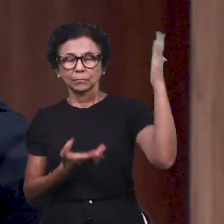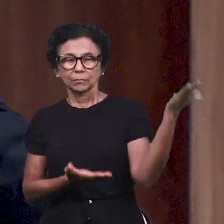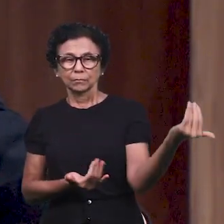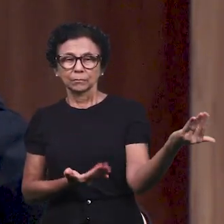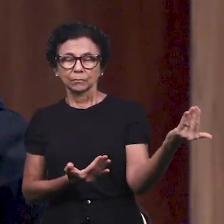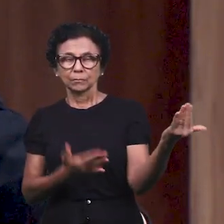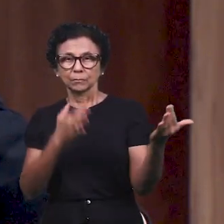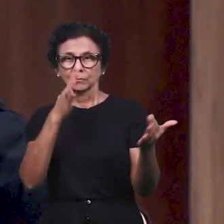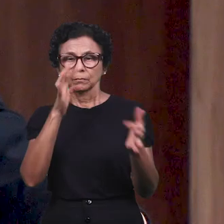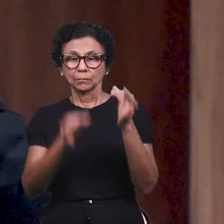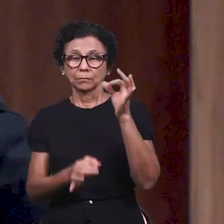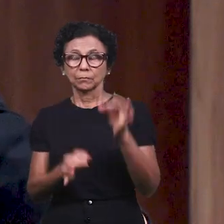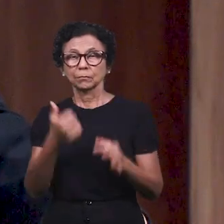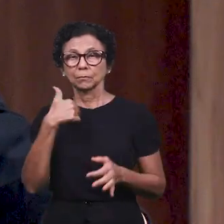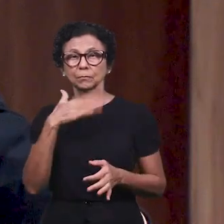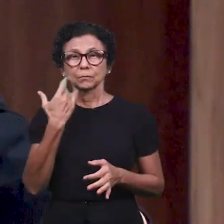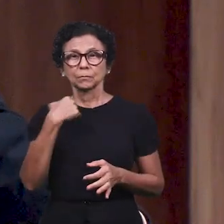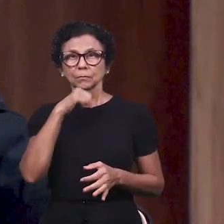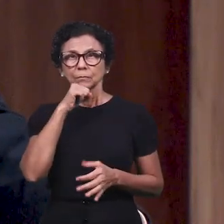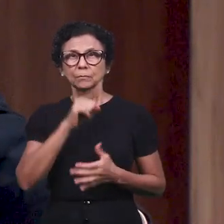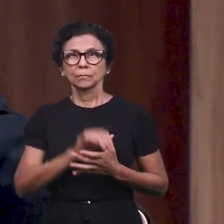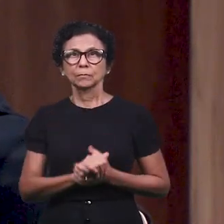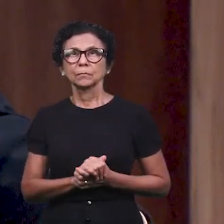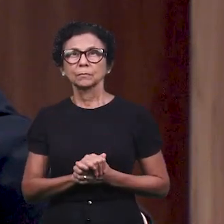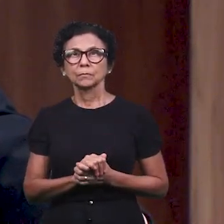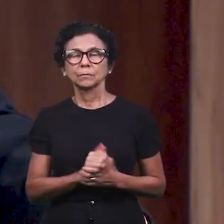os pais. Na vida adulta,